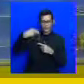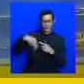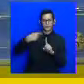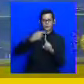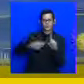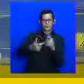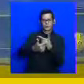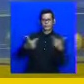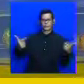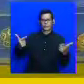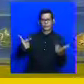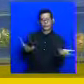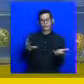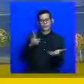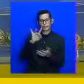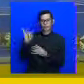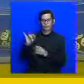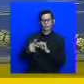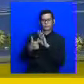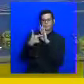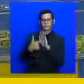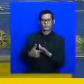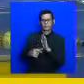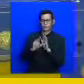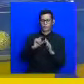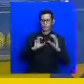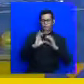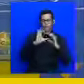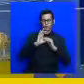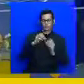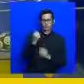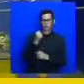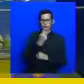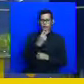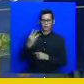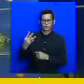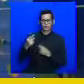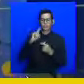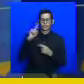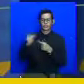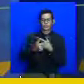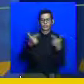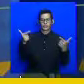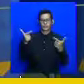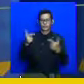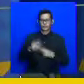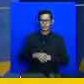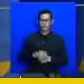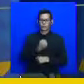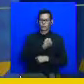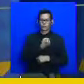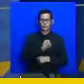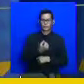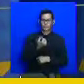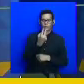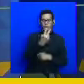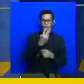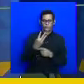sorte. Vamos conferir as dezenas sorteadas no concurso 823 do dia de sorte.